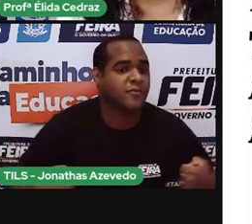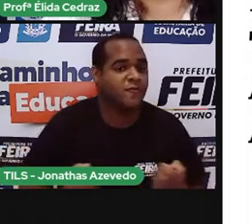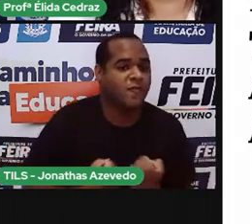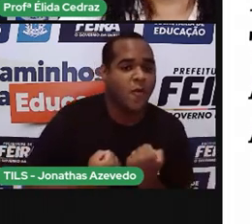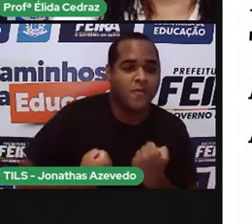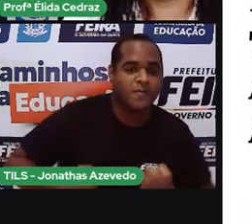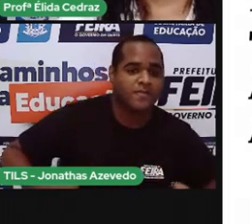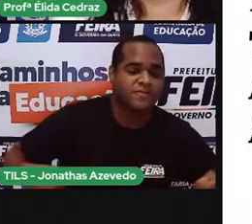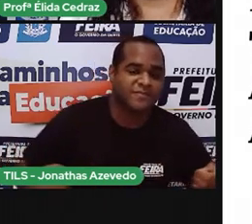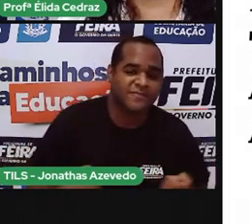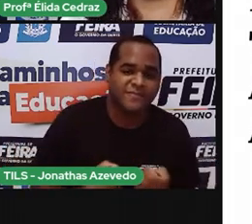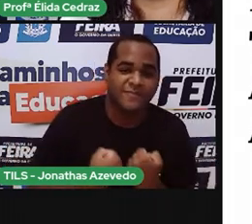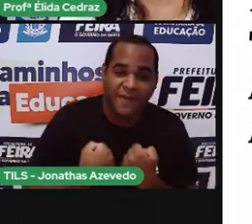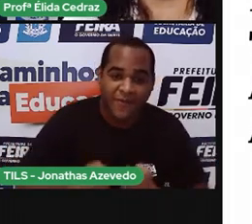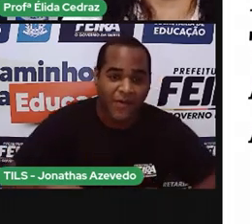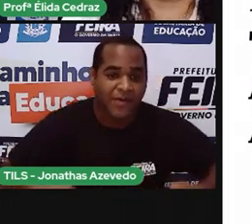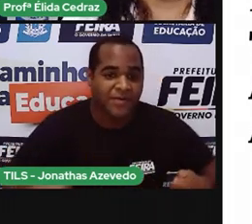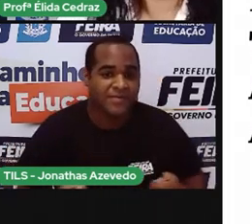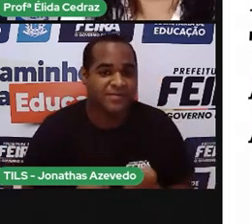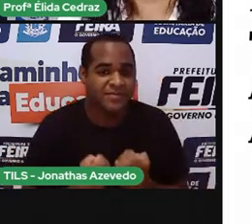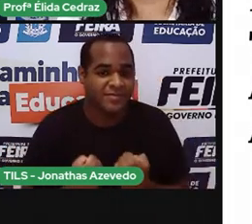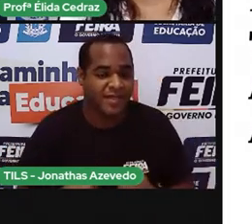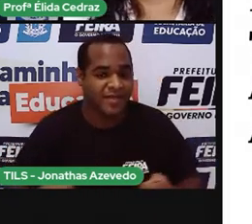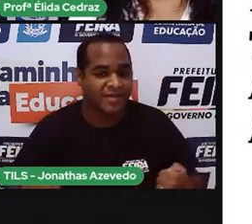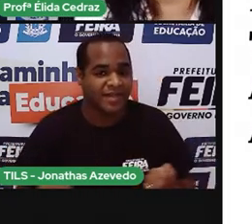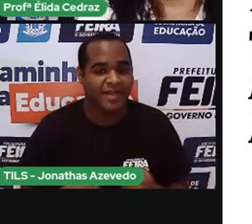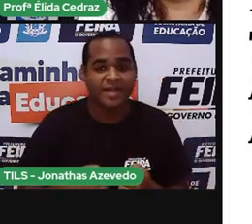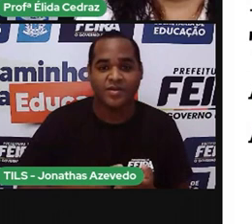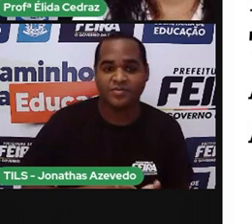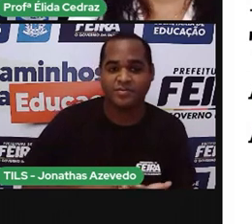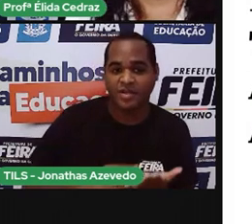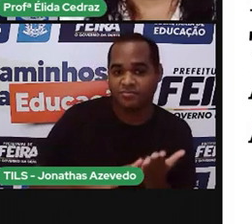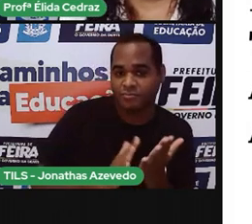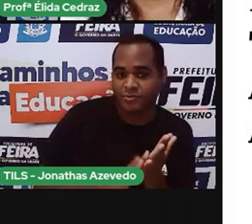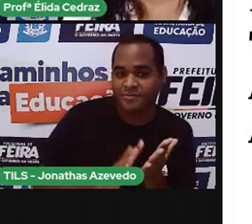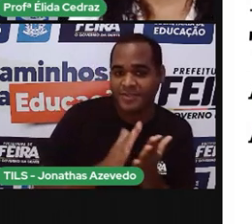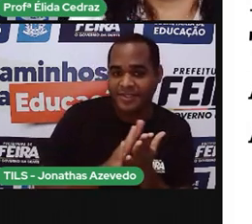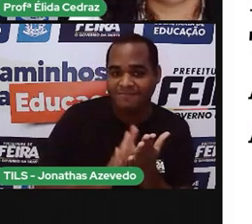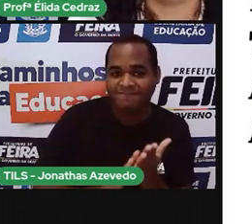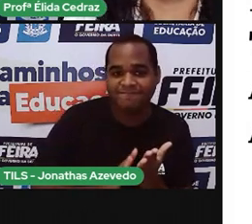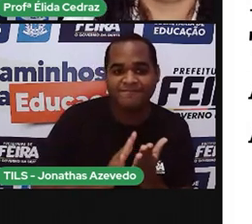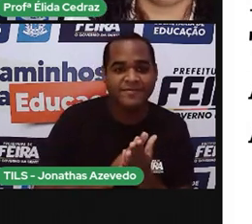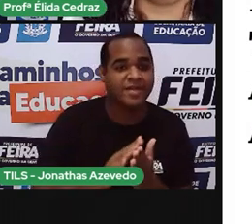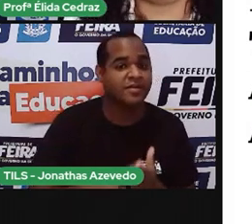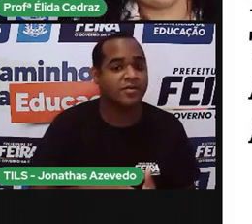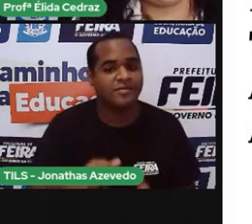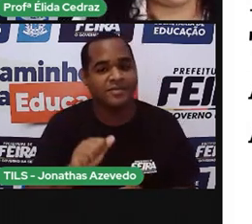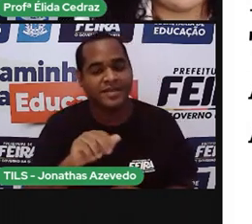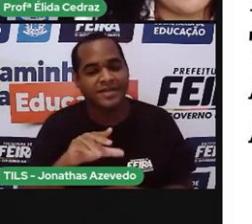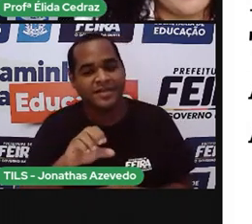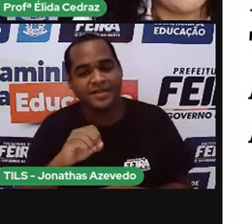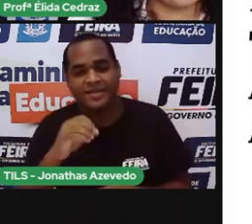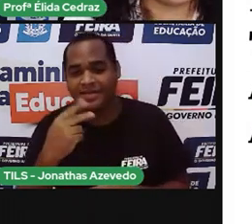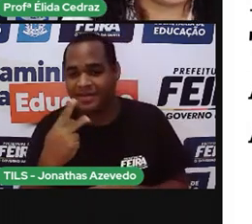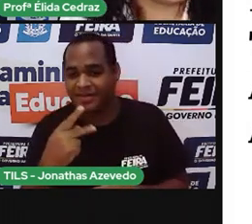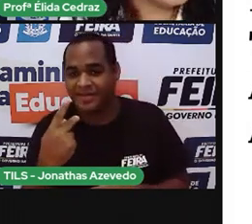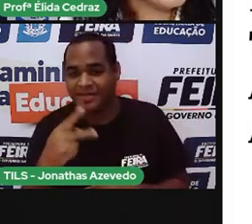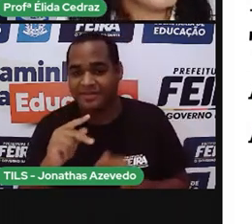com pompom uma pão ela corteco tambor ao